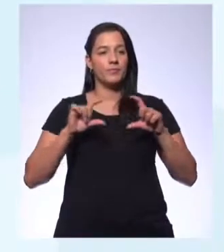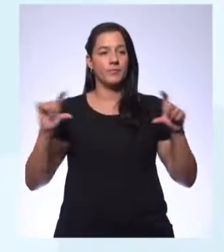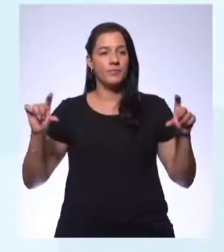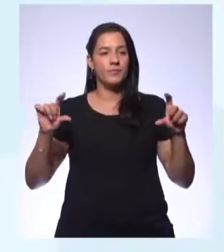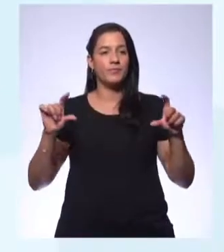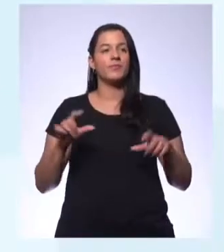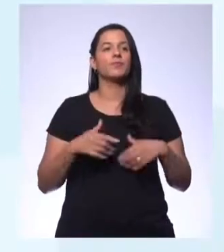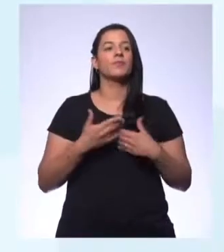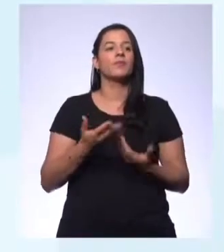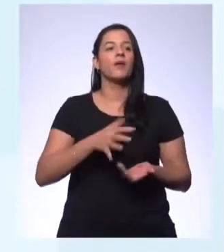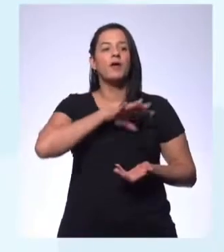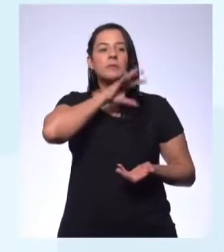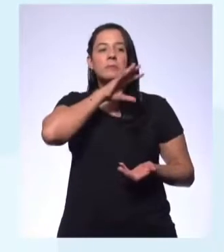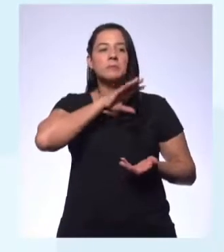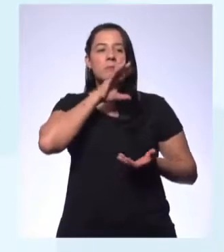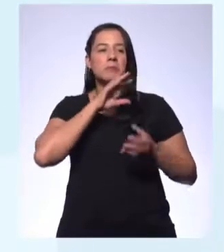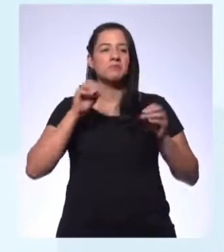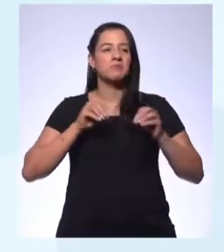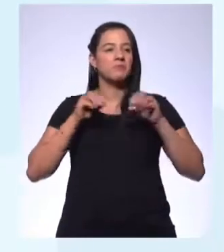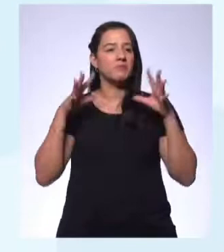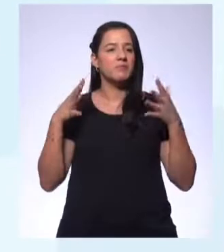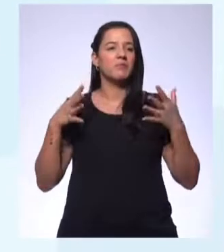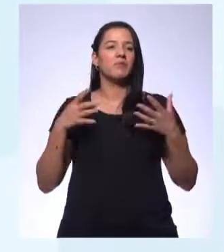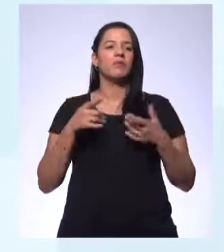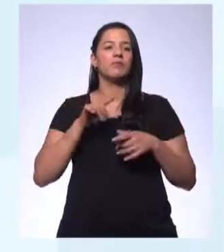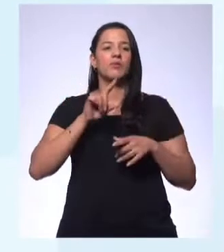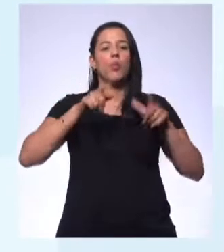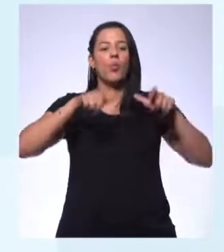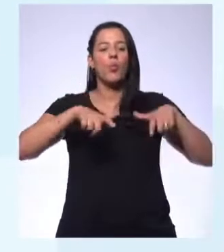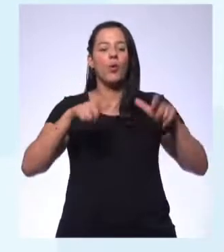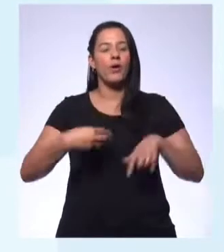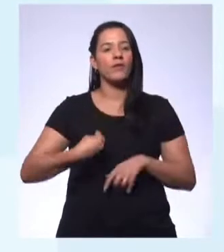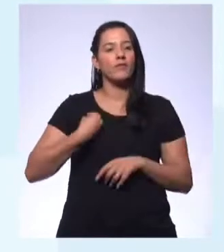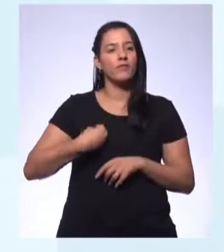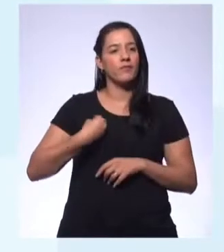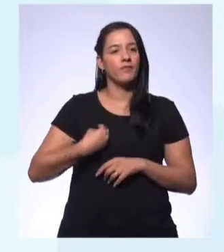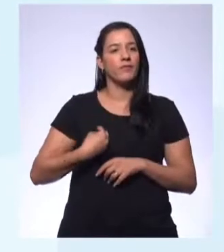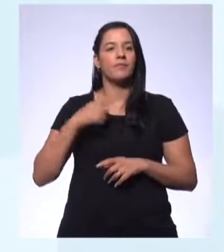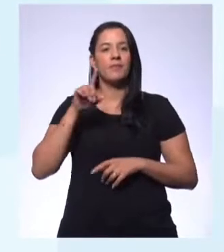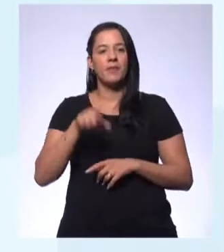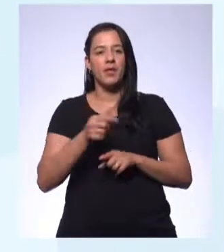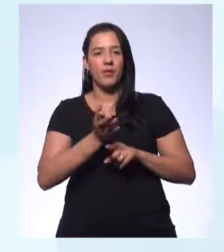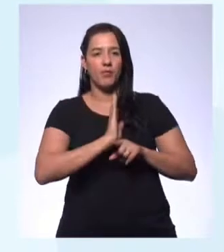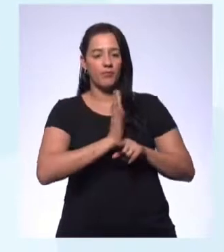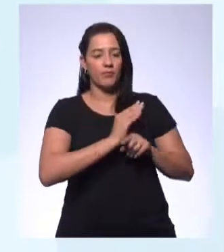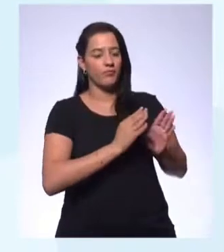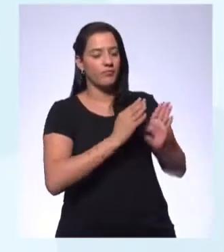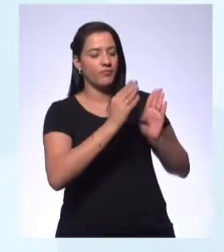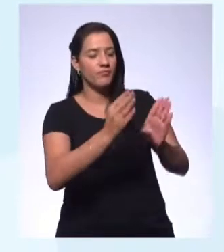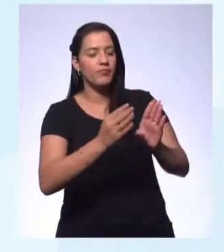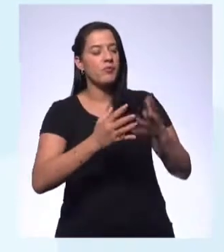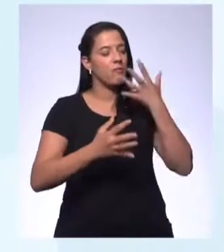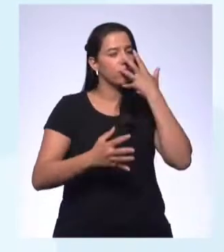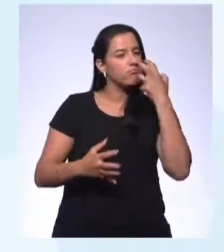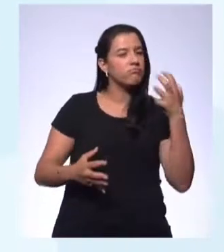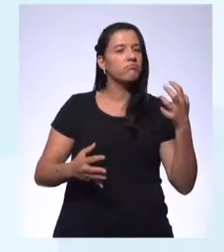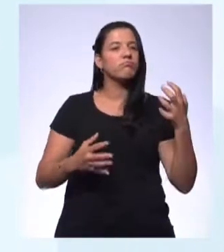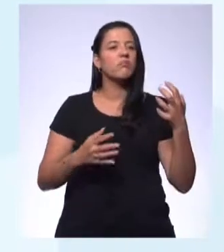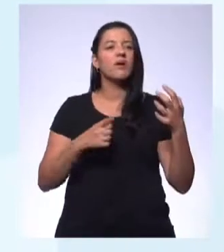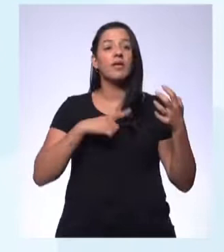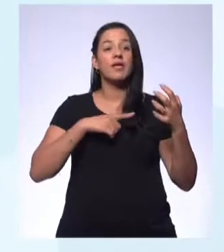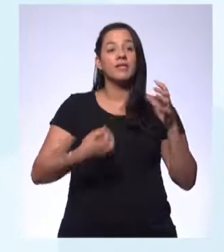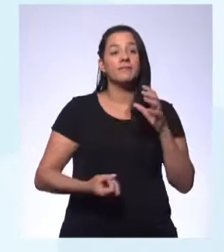Animais Fantásticos e Onde Habitam. Animais Fantásticos e Onde Habitam é um filme encantador que teve sua estreia